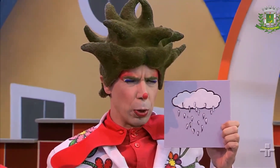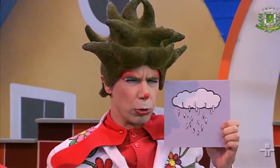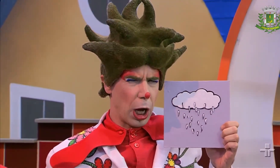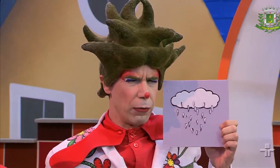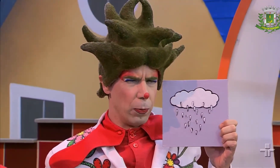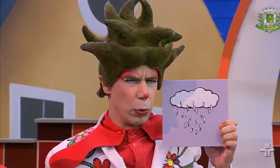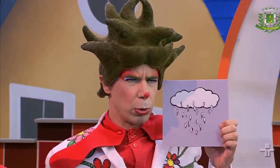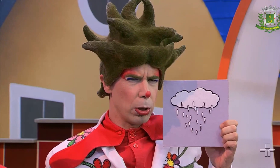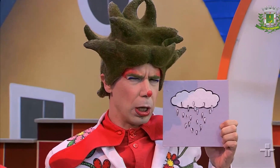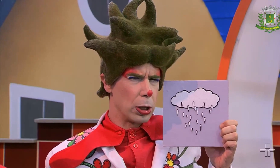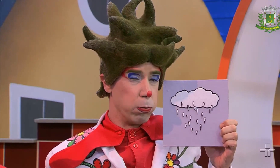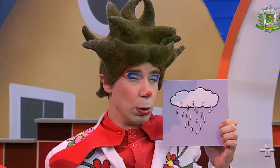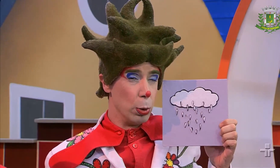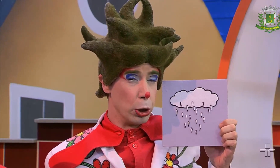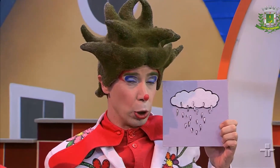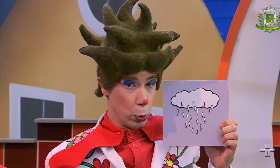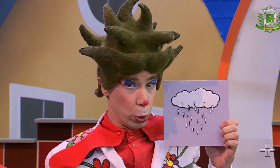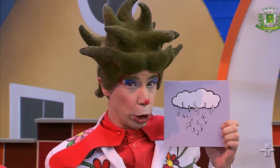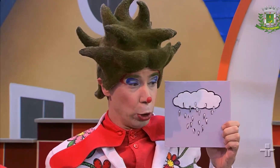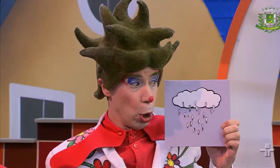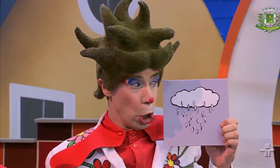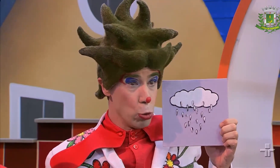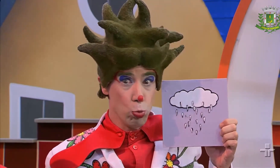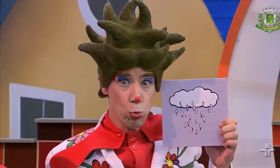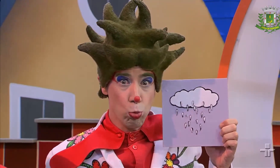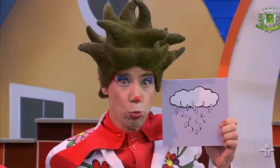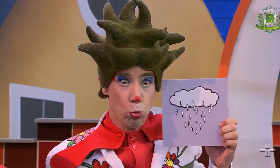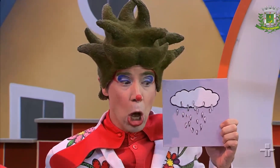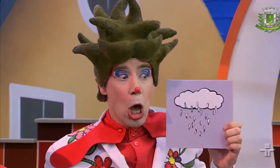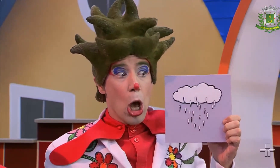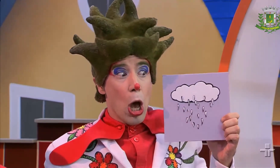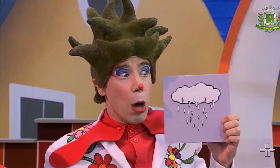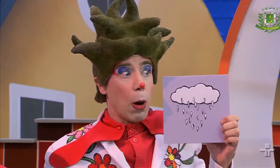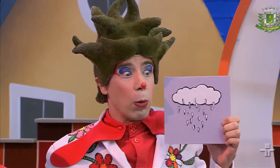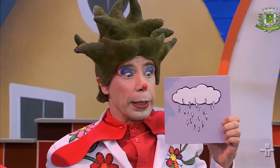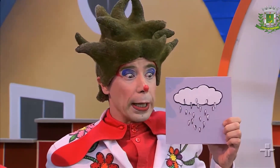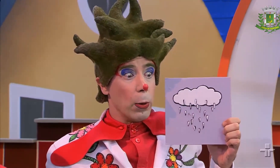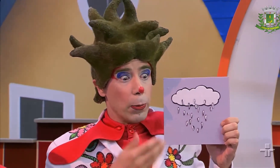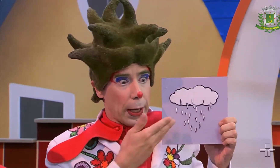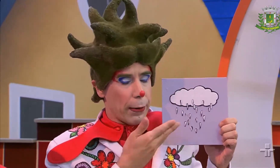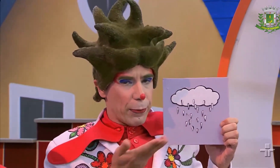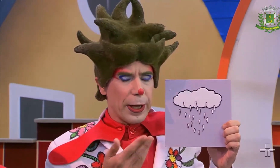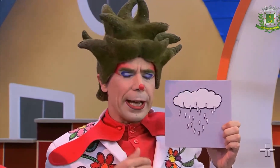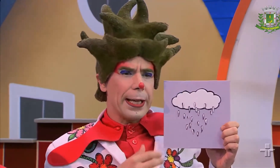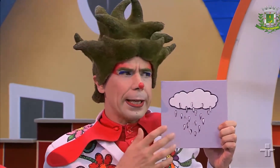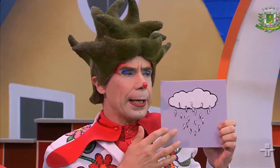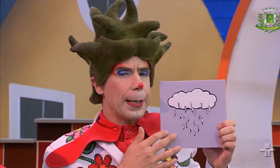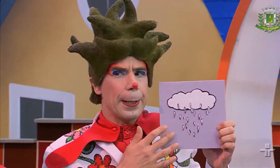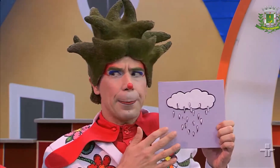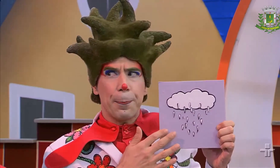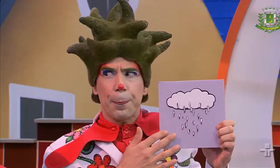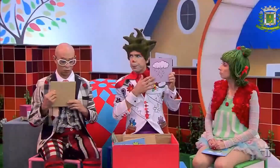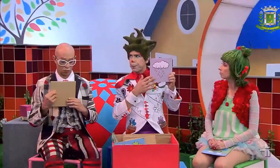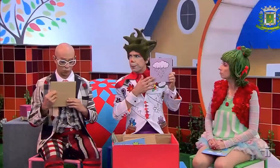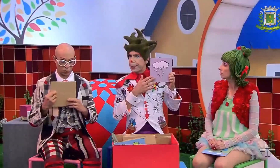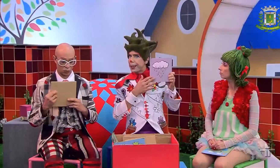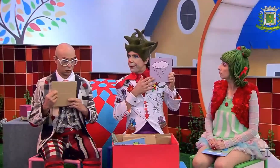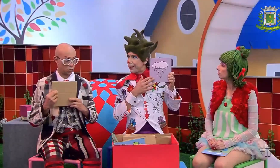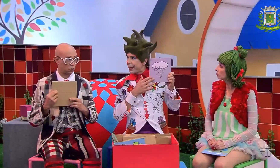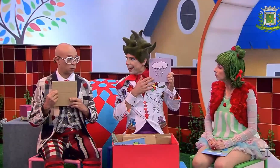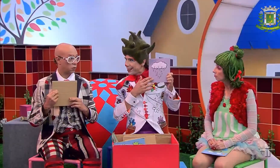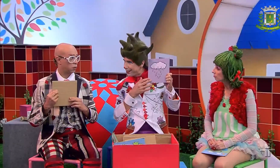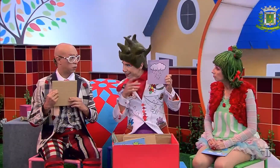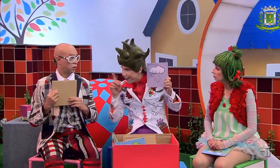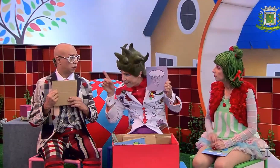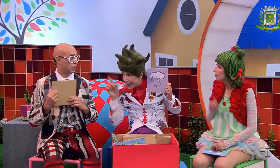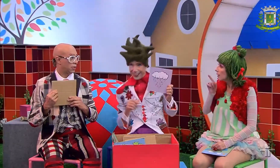é responsável por toda essa poluição do rio, hein? bom, então foi aí que